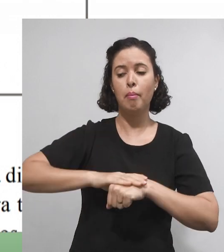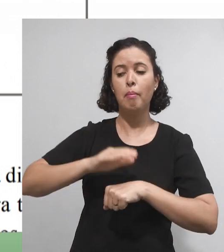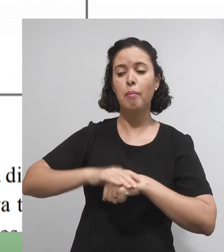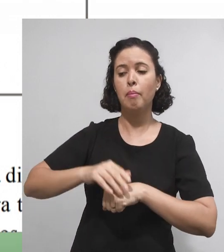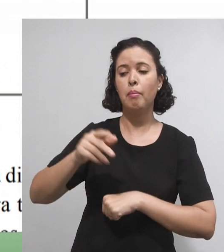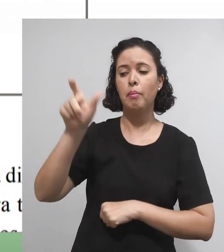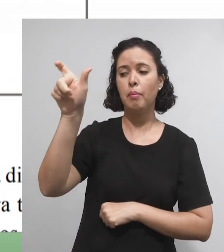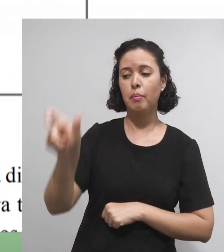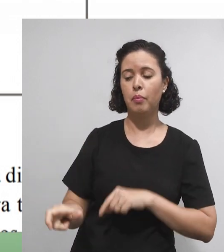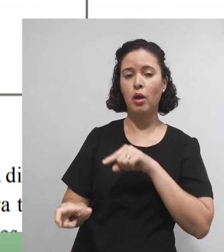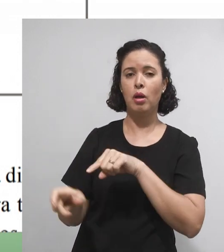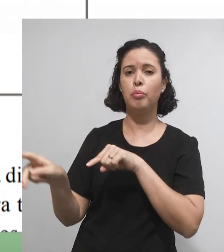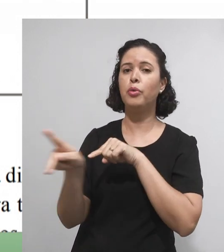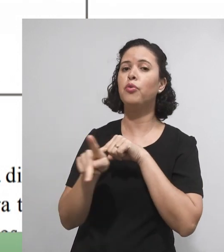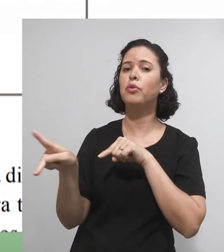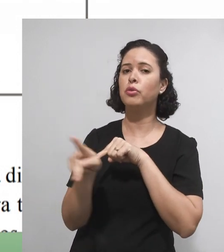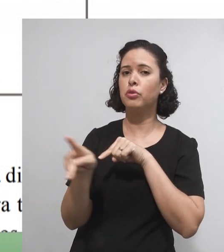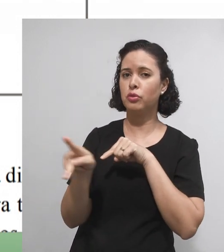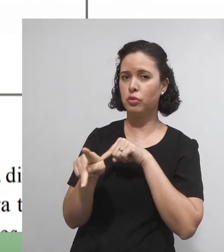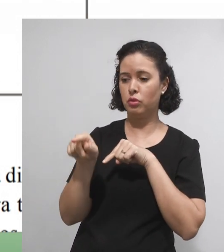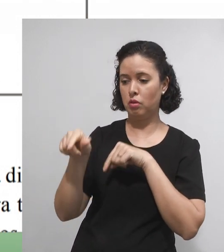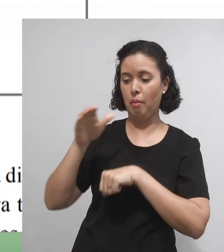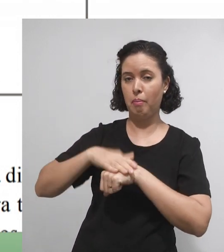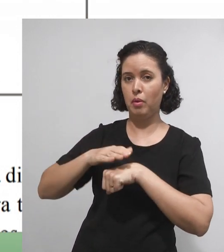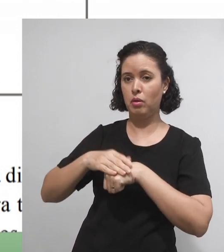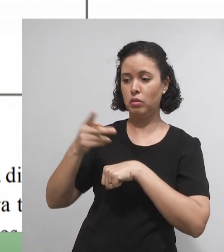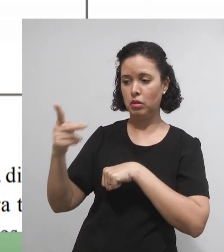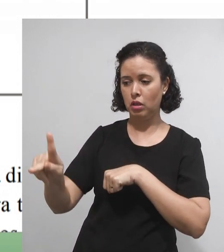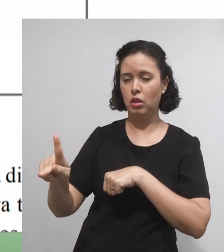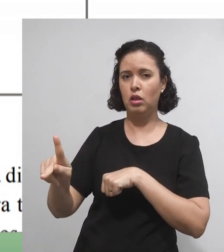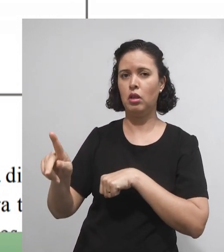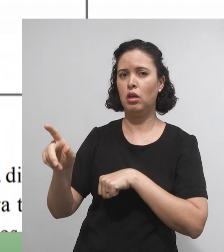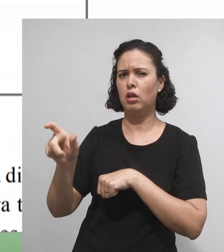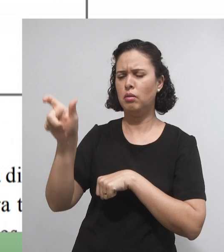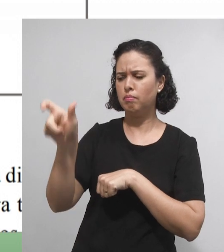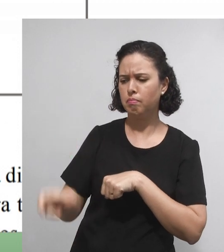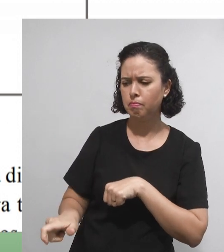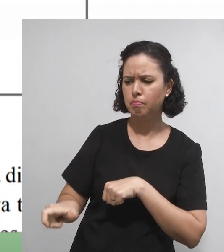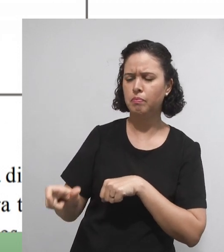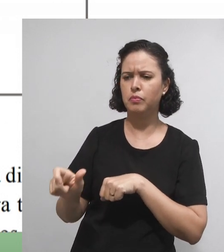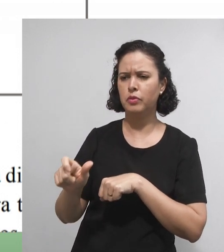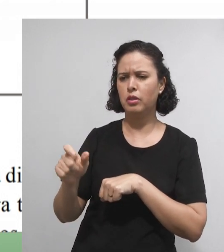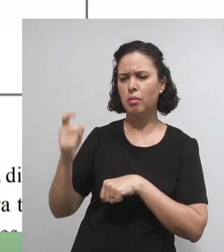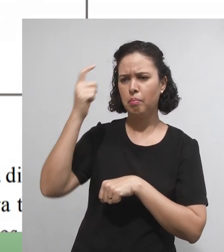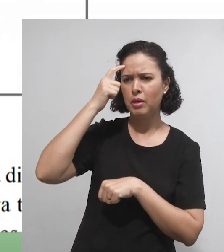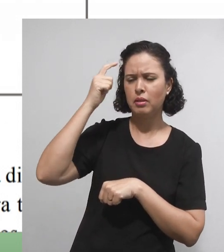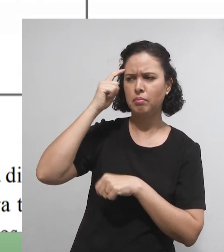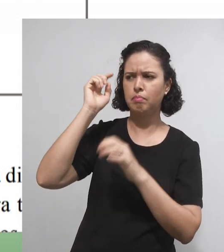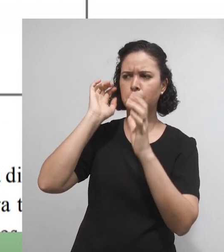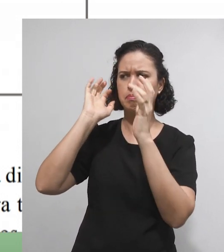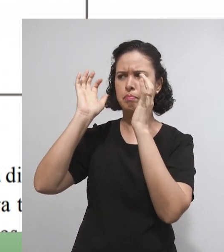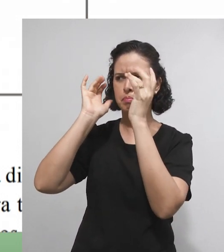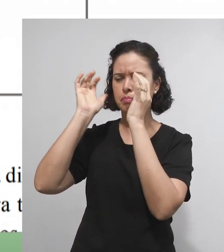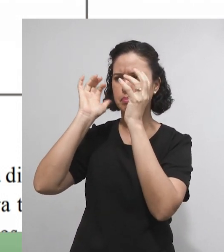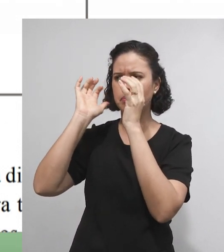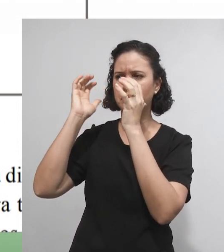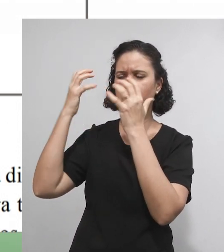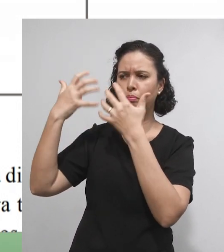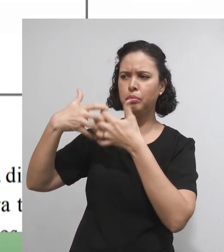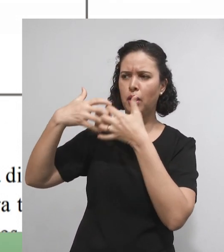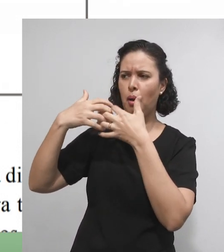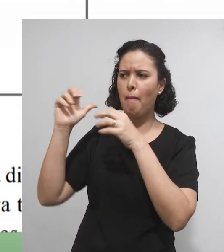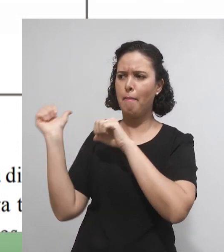professores. Então, o currículo em ação, ele vai ser justamente isso, a reelaboração na prática, a transformação do pensamento no plano